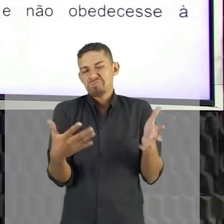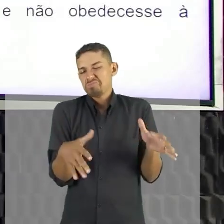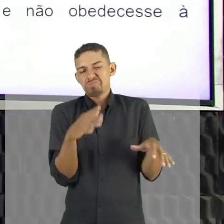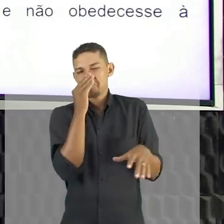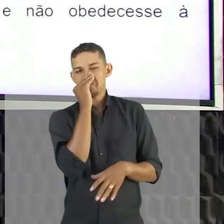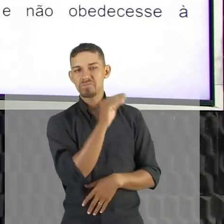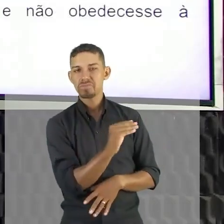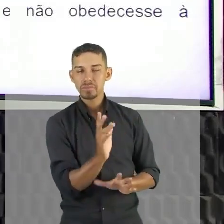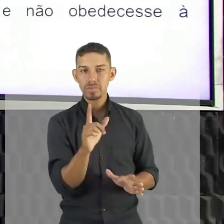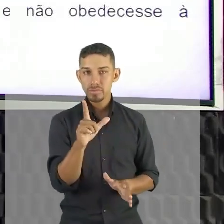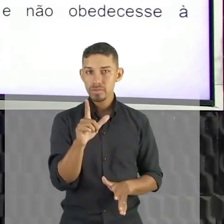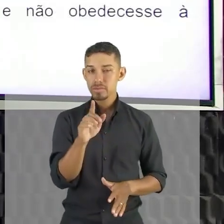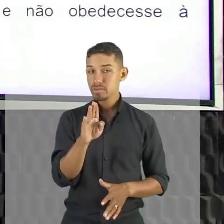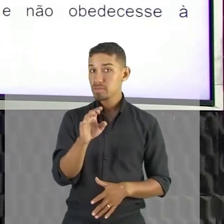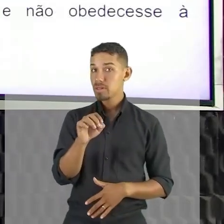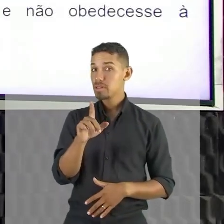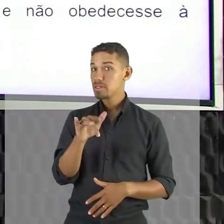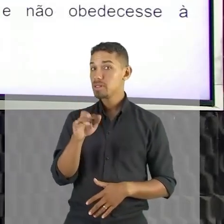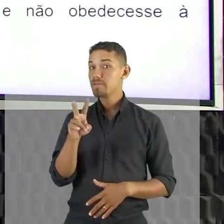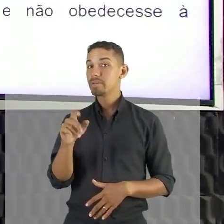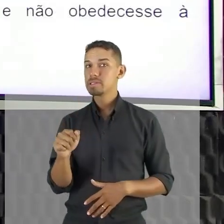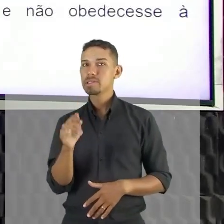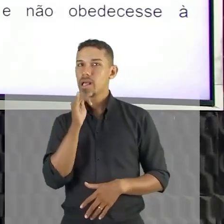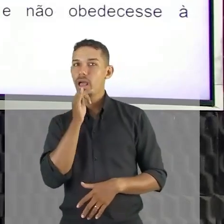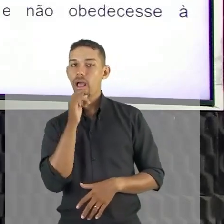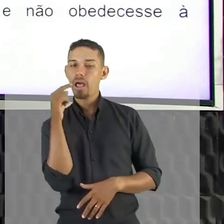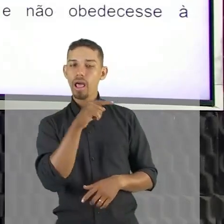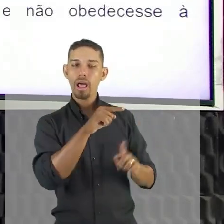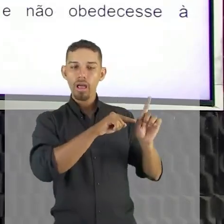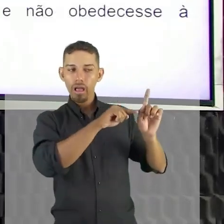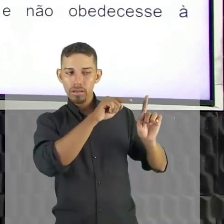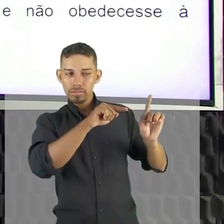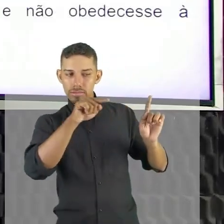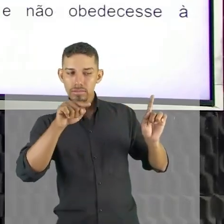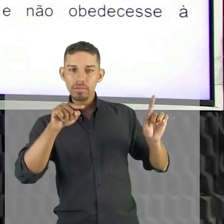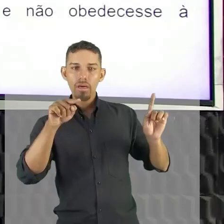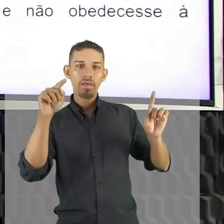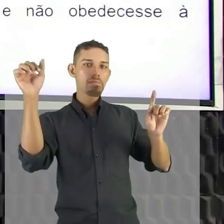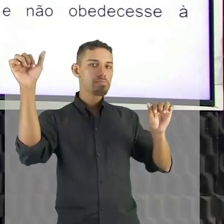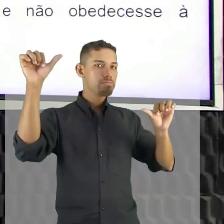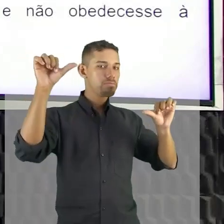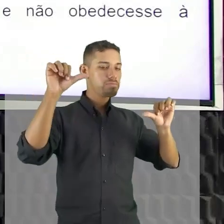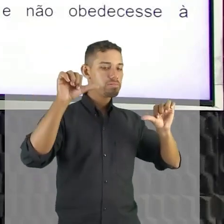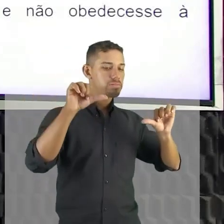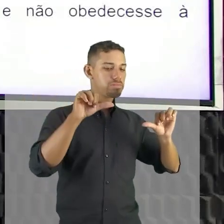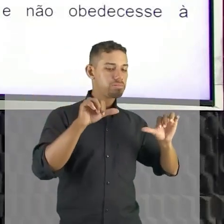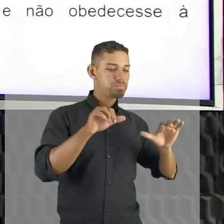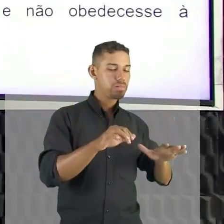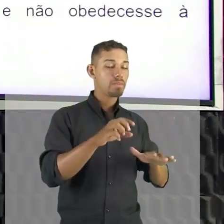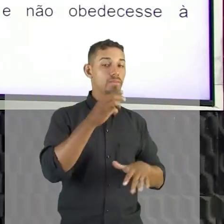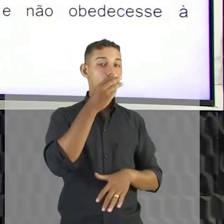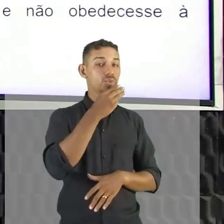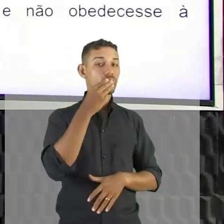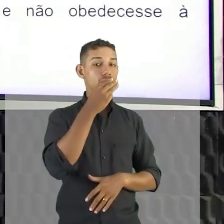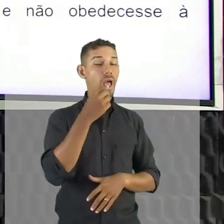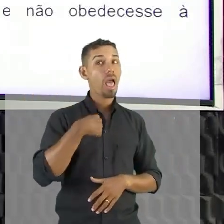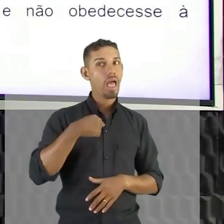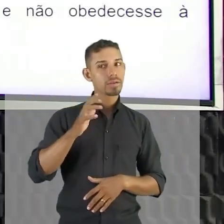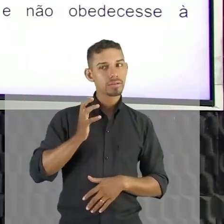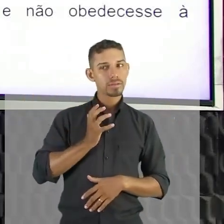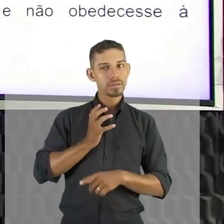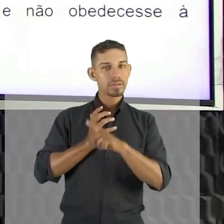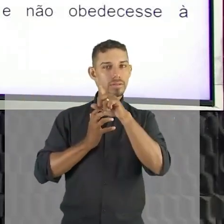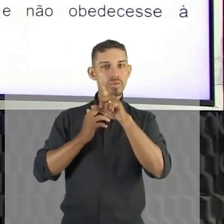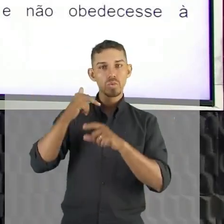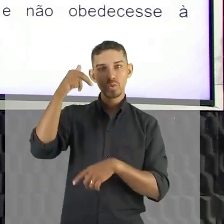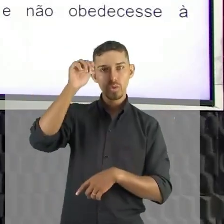bolivianas? É porque você tem, claro, uma queda significativa na produção de açúcar, que era a riqueza do Nordeste naquele momento. E aí,